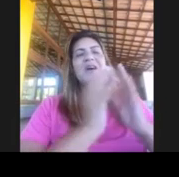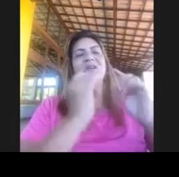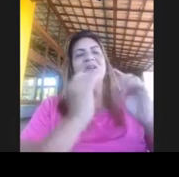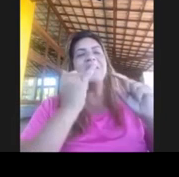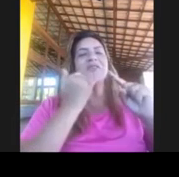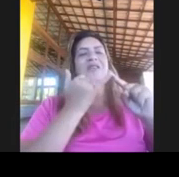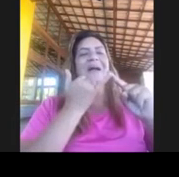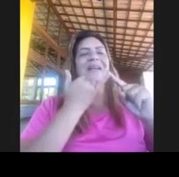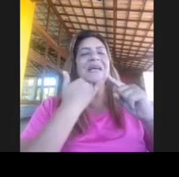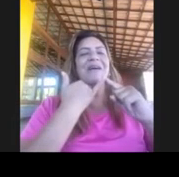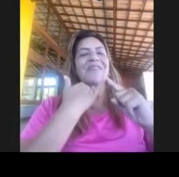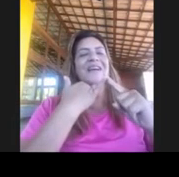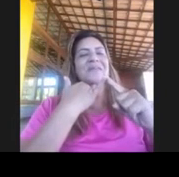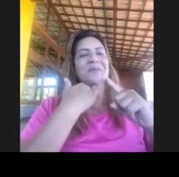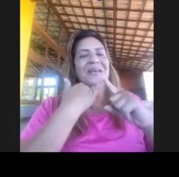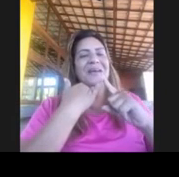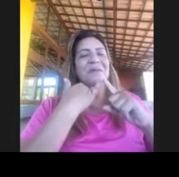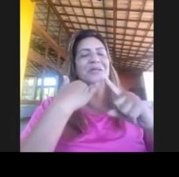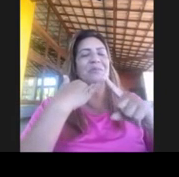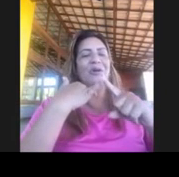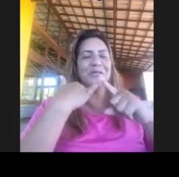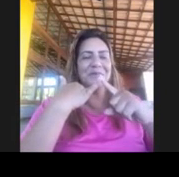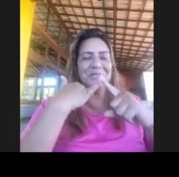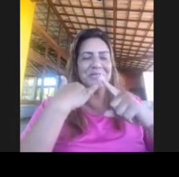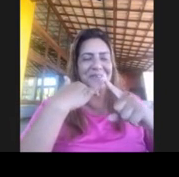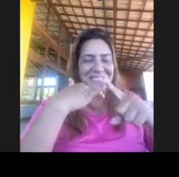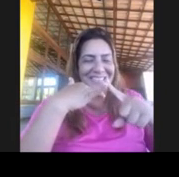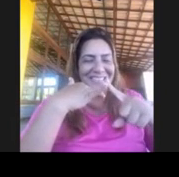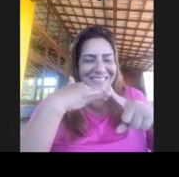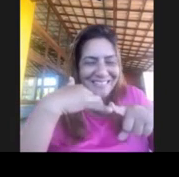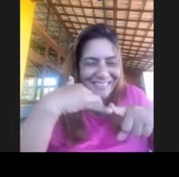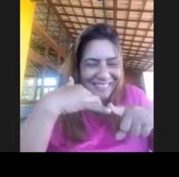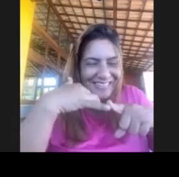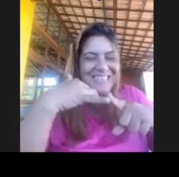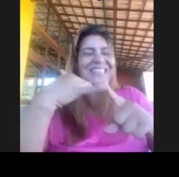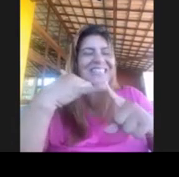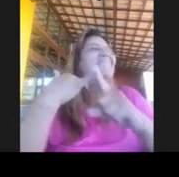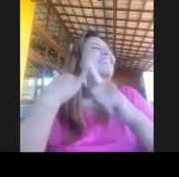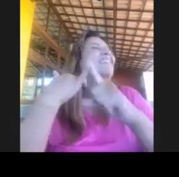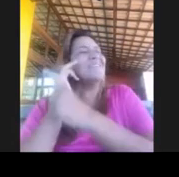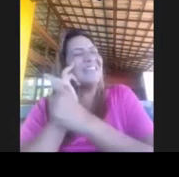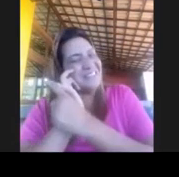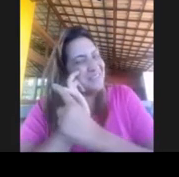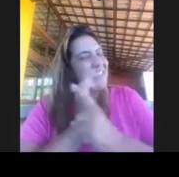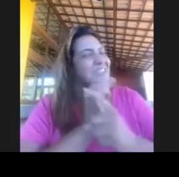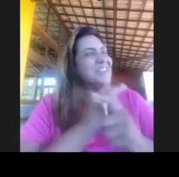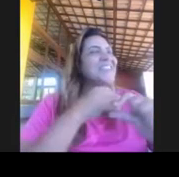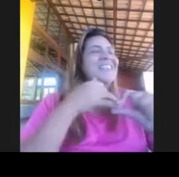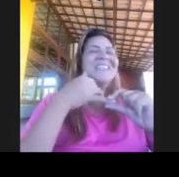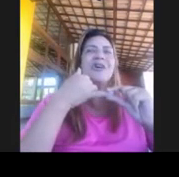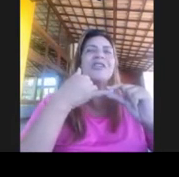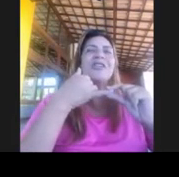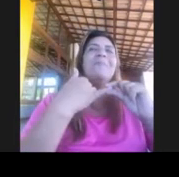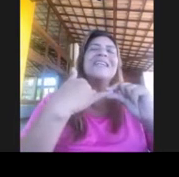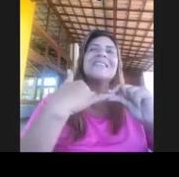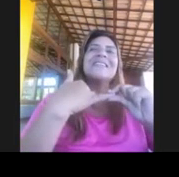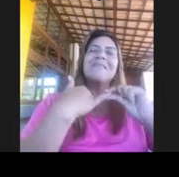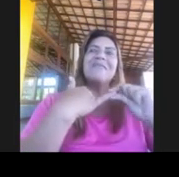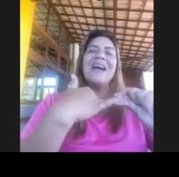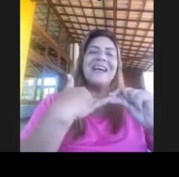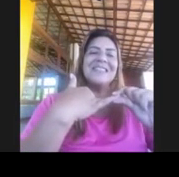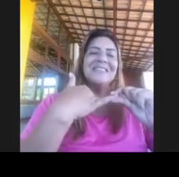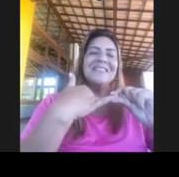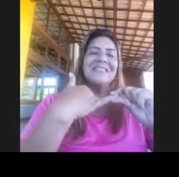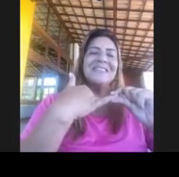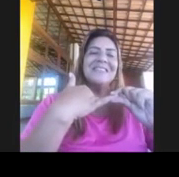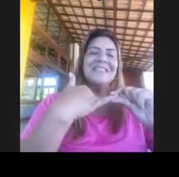né? Eu só analisei uma fase, porque uma chamou a outra de mentirosa. Disse que uma chamou a outra de mentirosa. Só normalizei uma